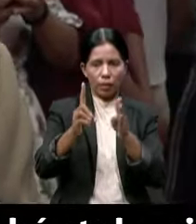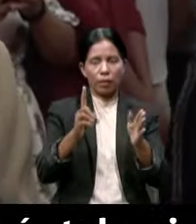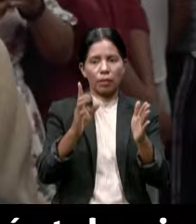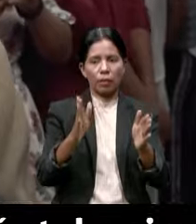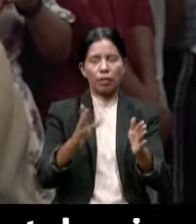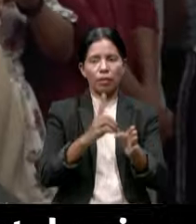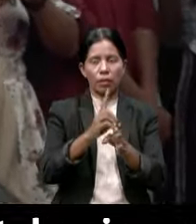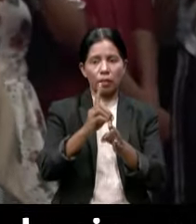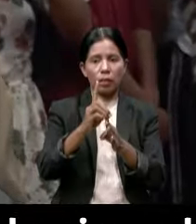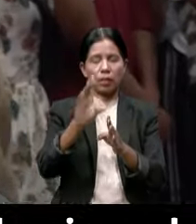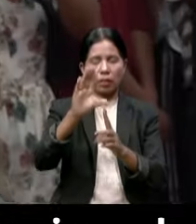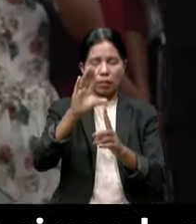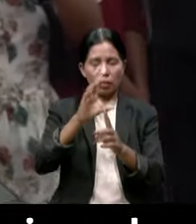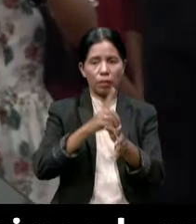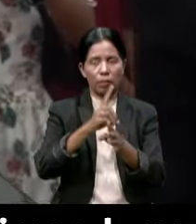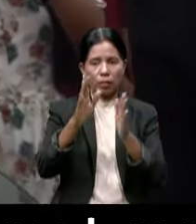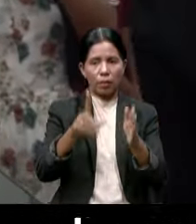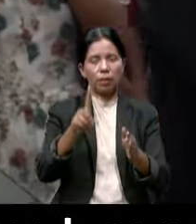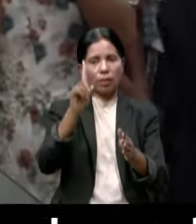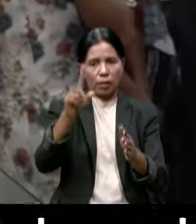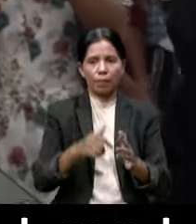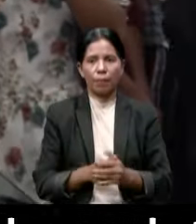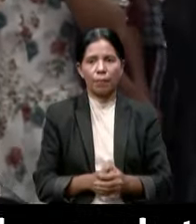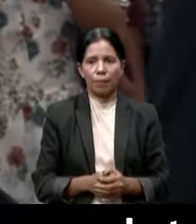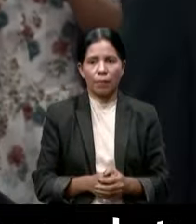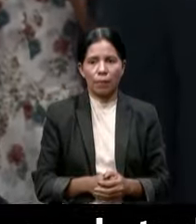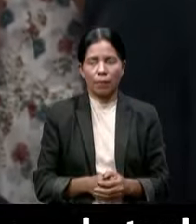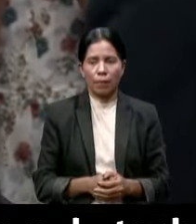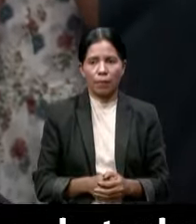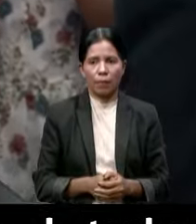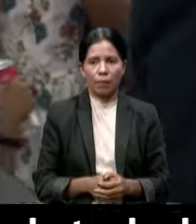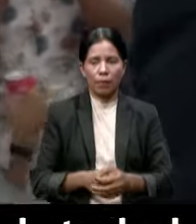Rini chefe de departamento ida né. Mas bem,